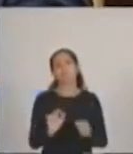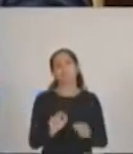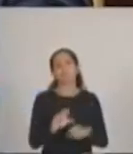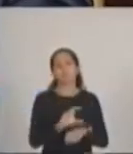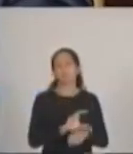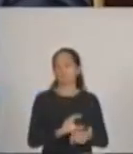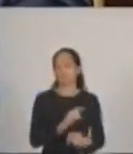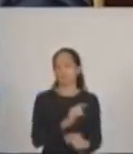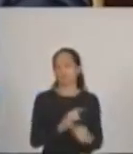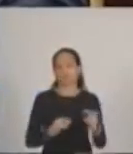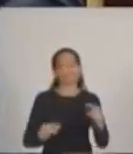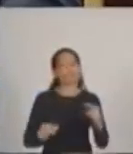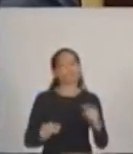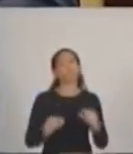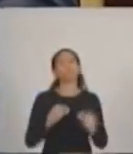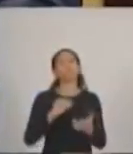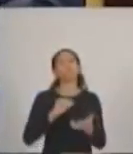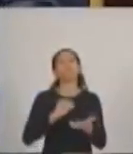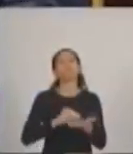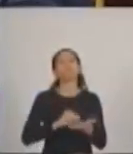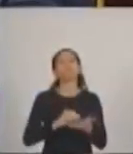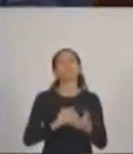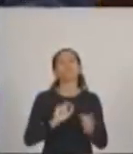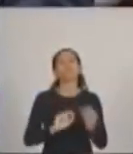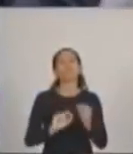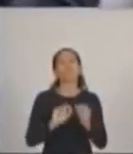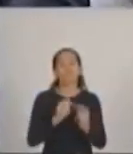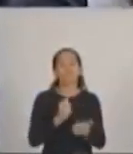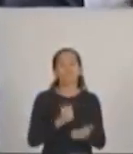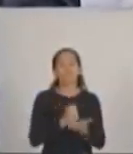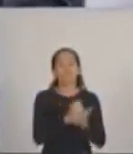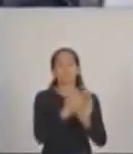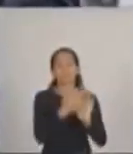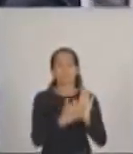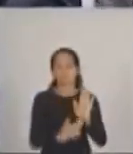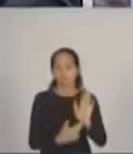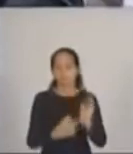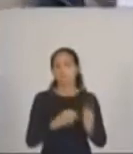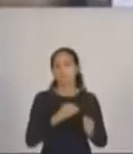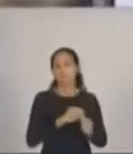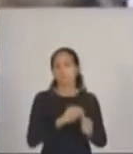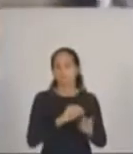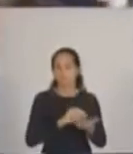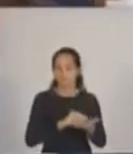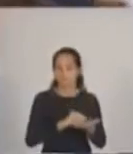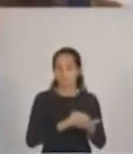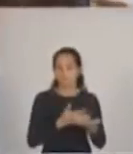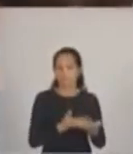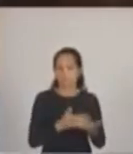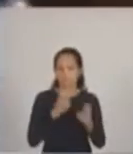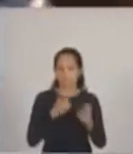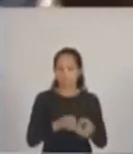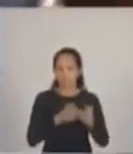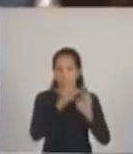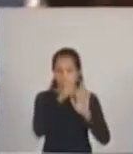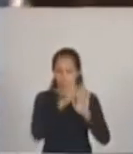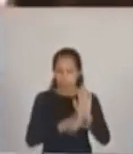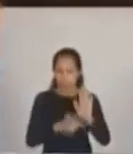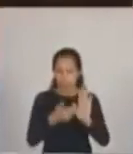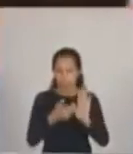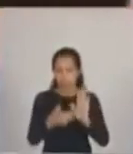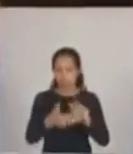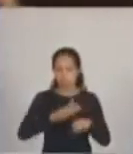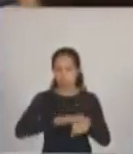inconstitucional por falta de amparo normativo. Cabe observar que o próprio projeto apresentado pelo